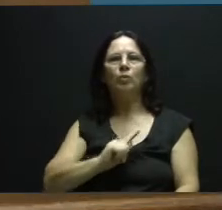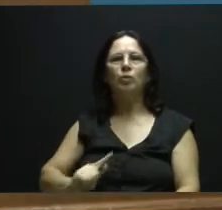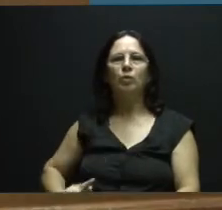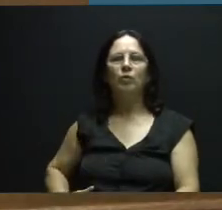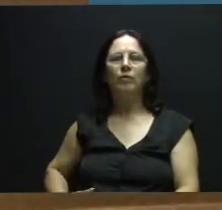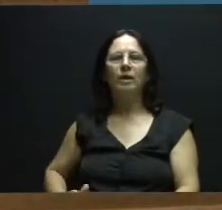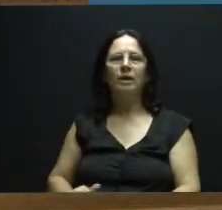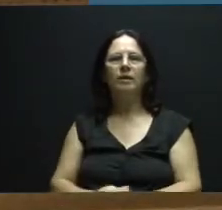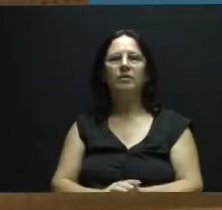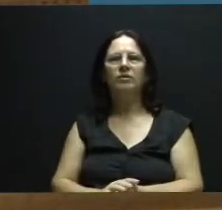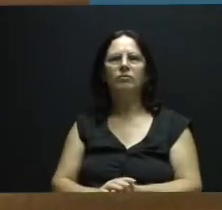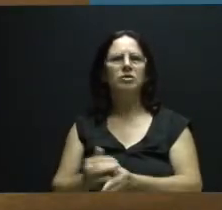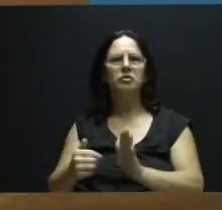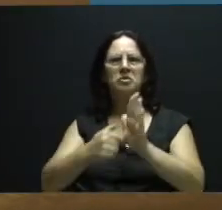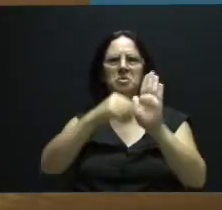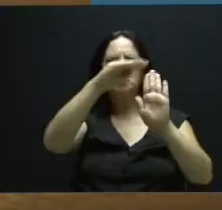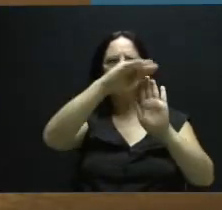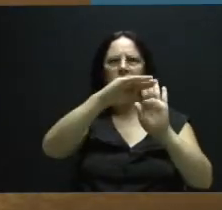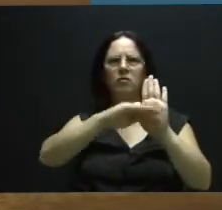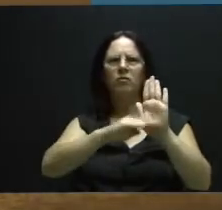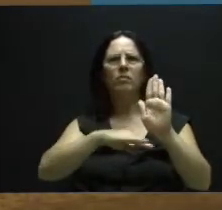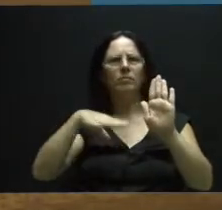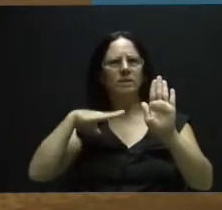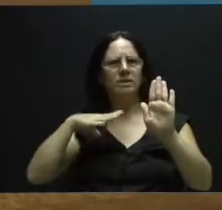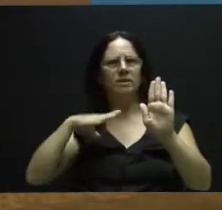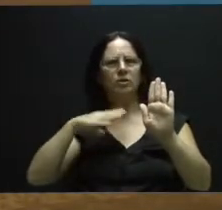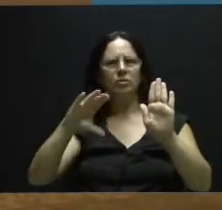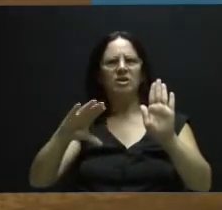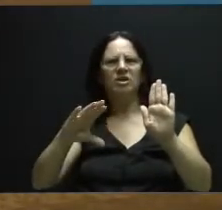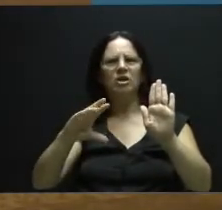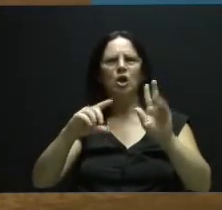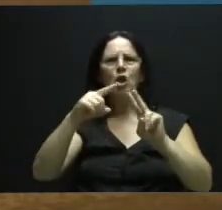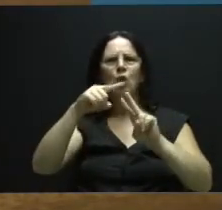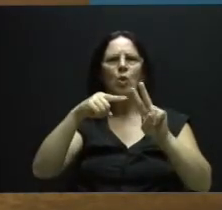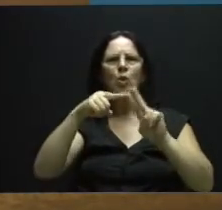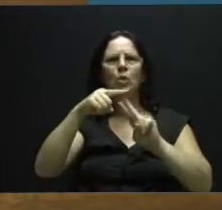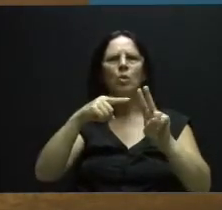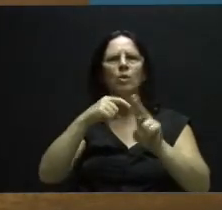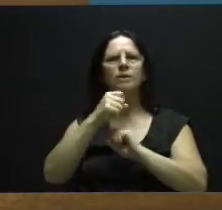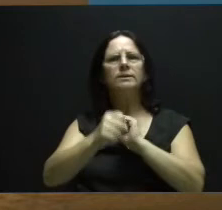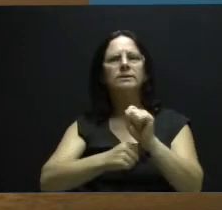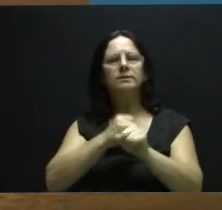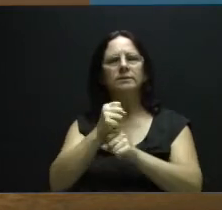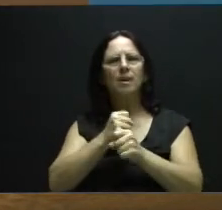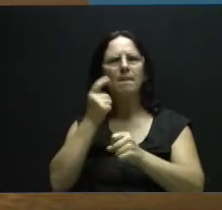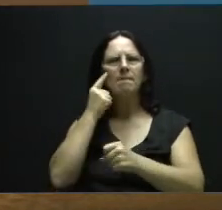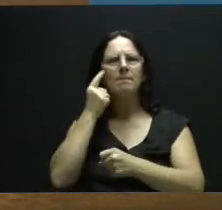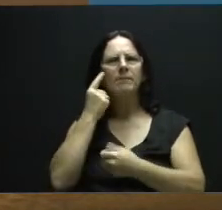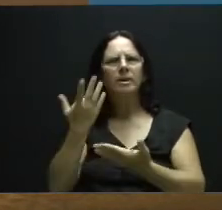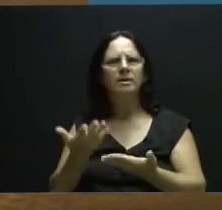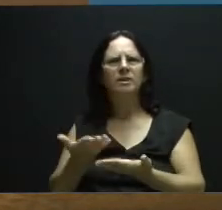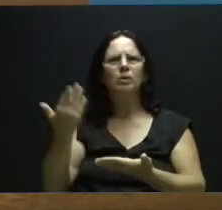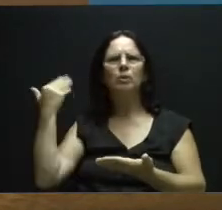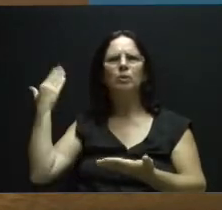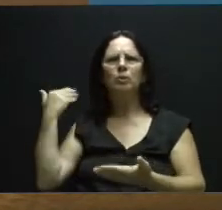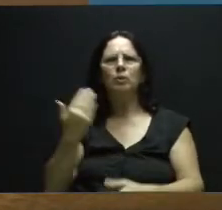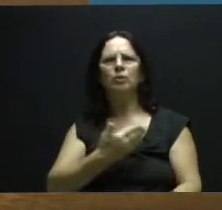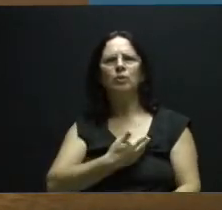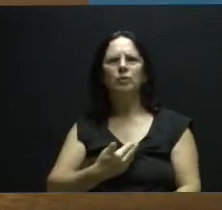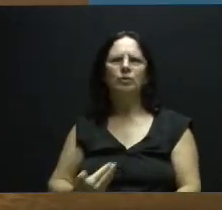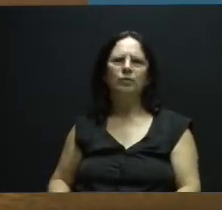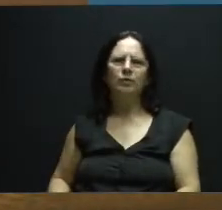falou que ele tinha apresentar pra nossa cidade e há dois anos e continua ainda pensando e falando os outros governo